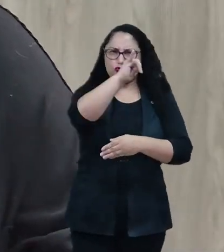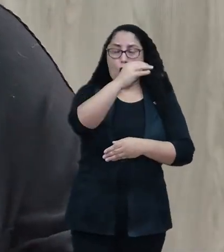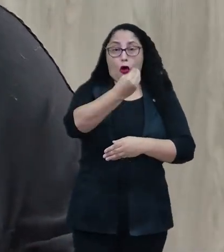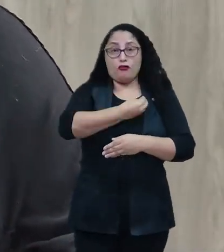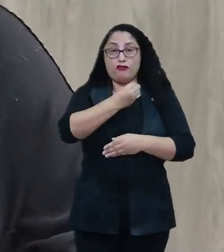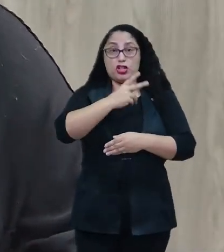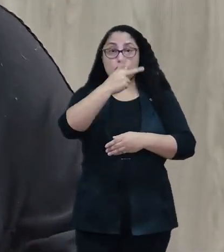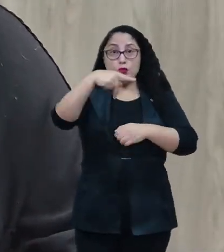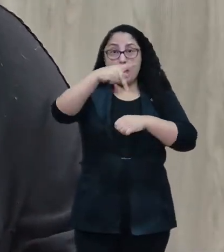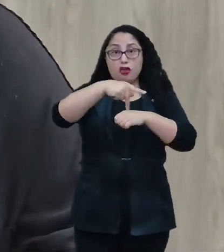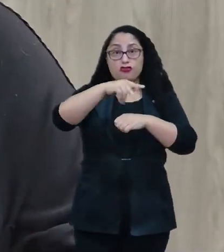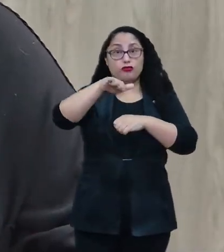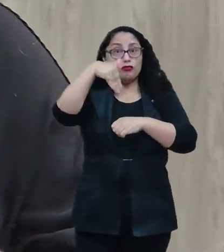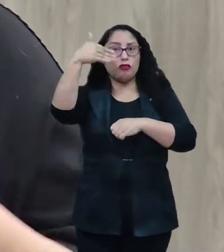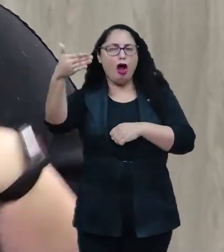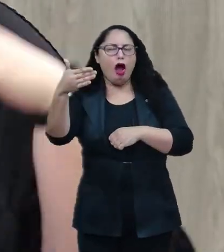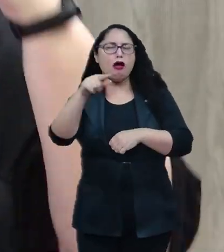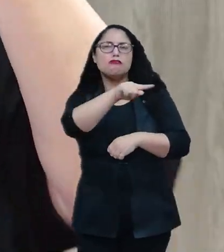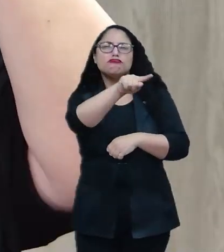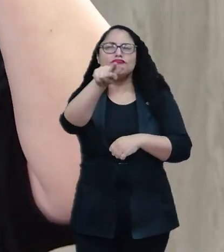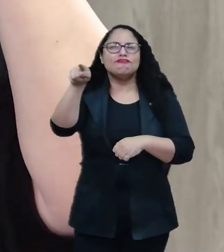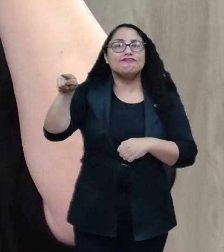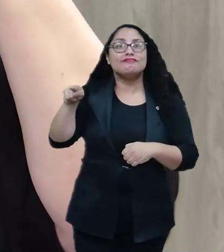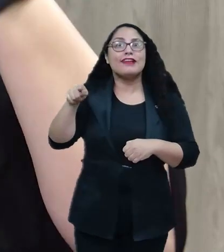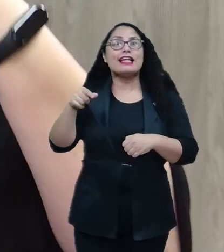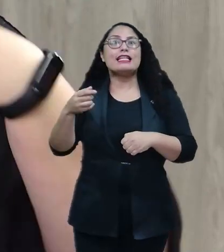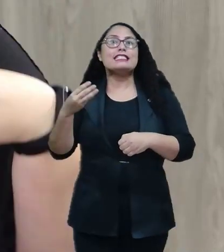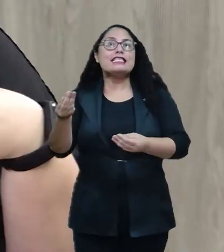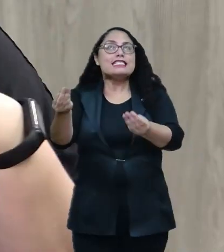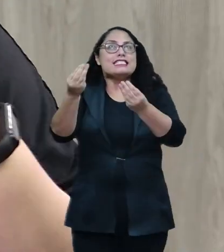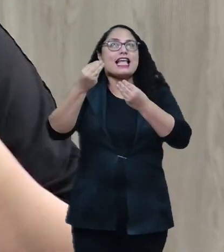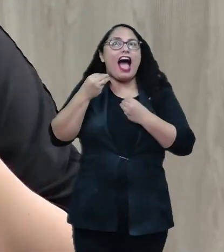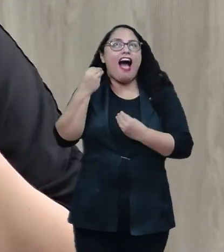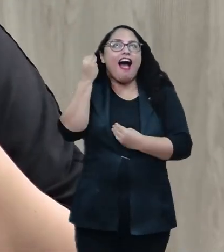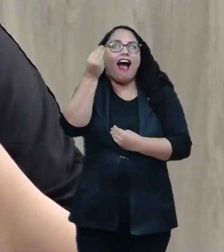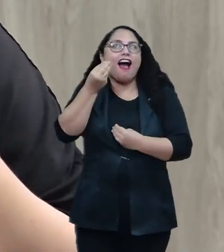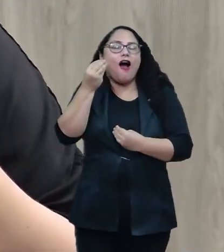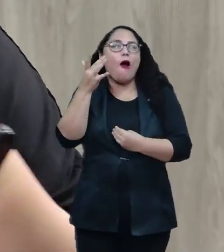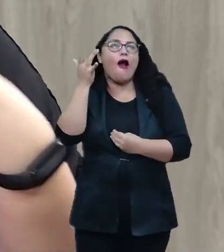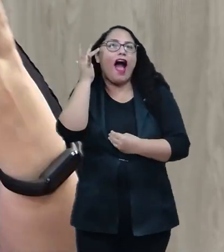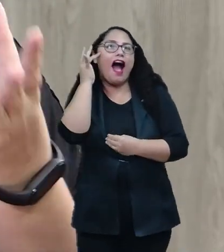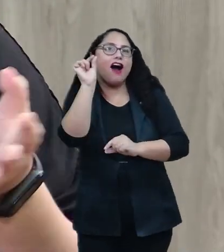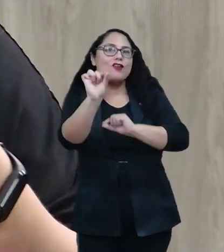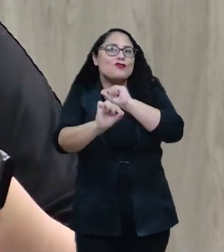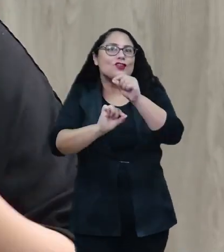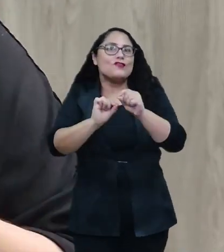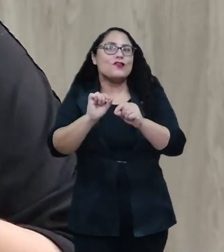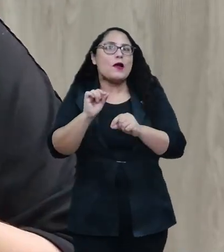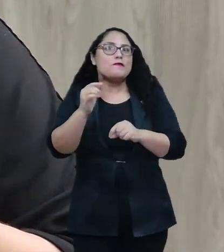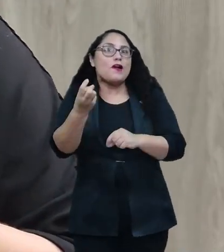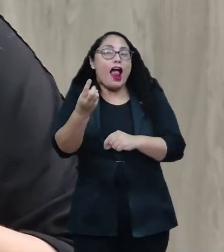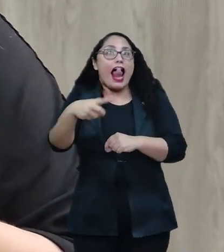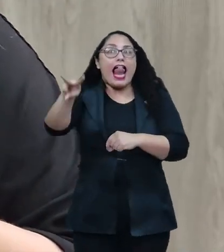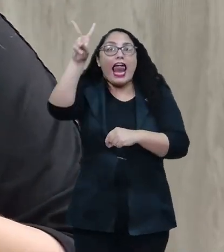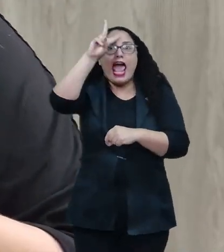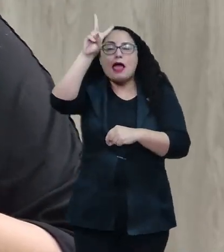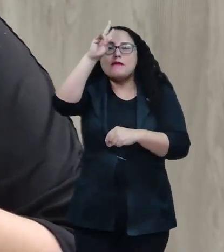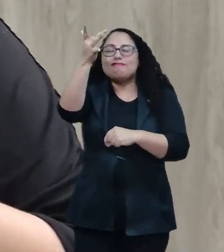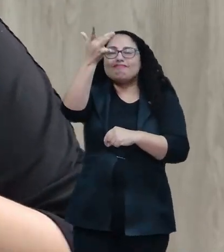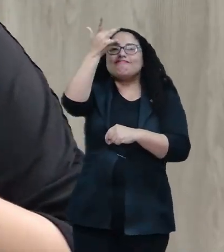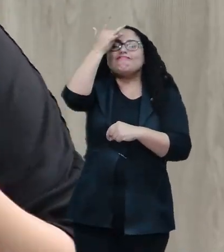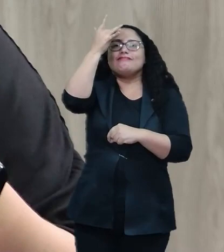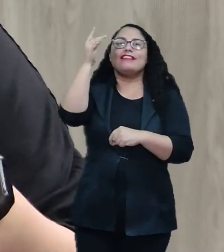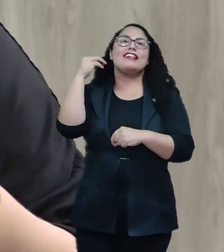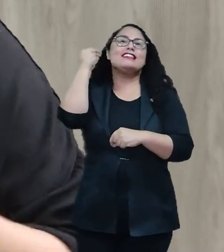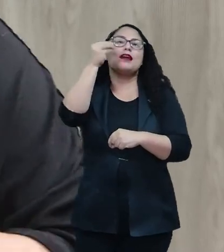no exterior antes e o que vocês trazem aqui para a gente que acham que foi mais memorável nessa experiência. O